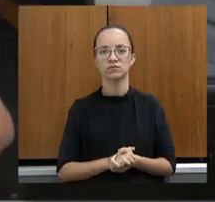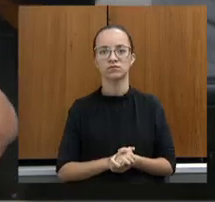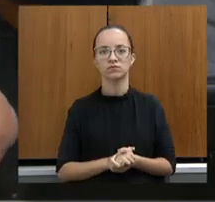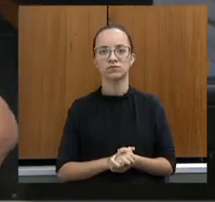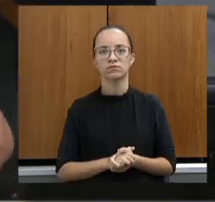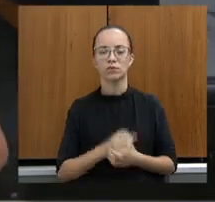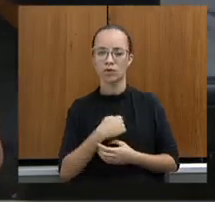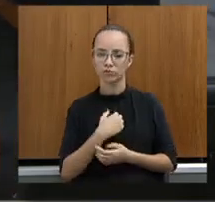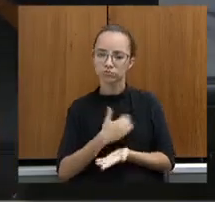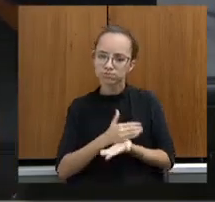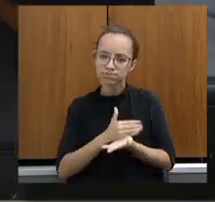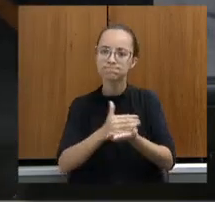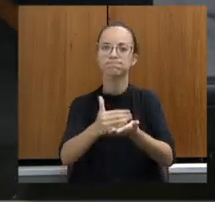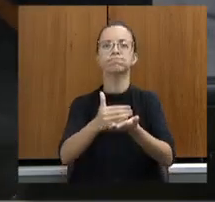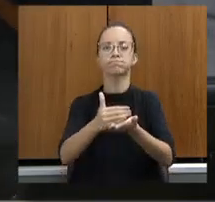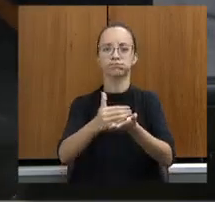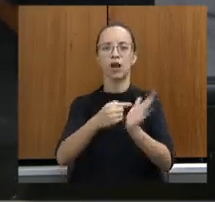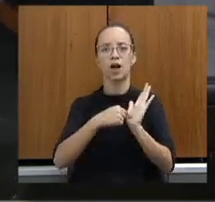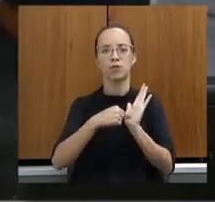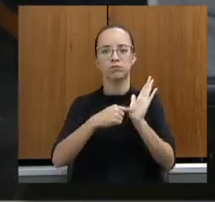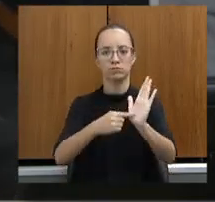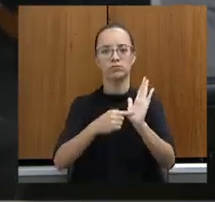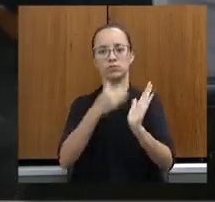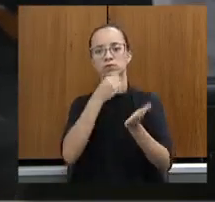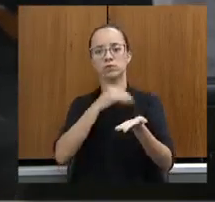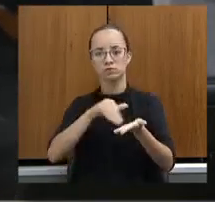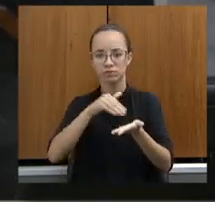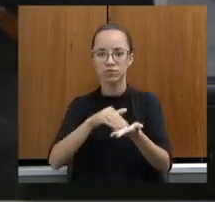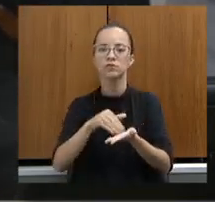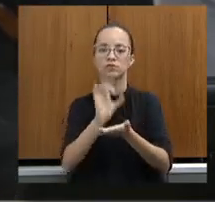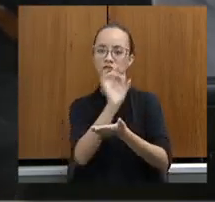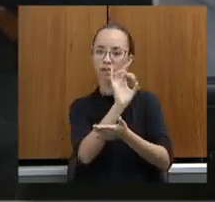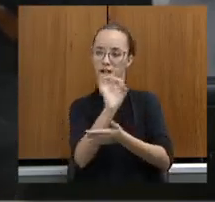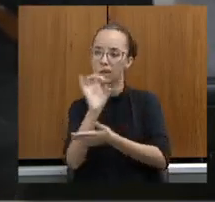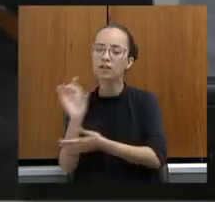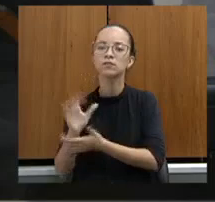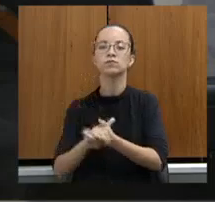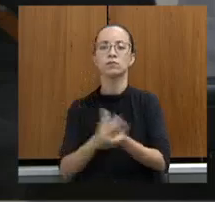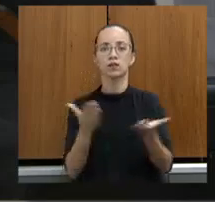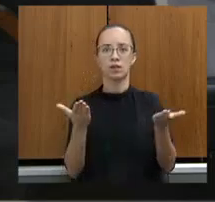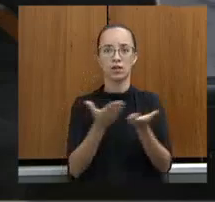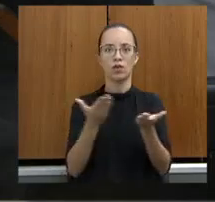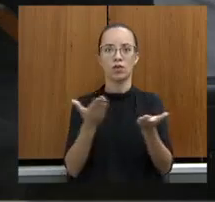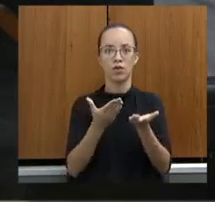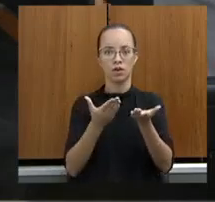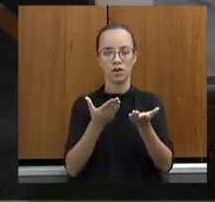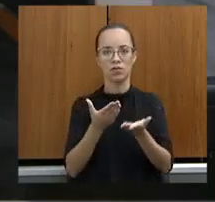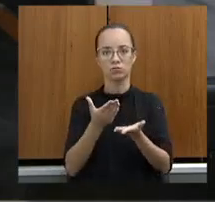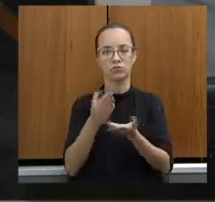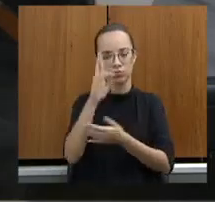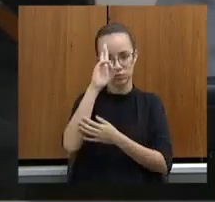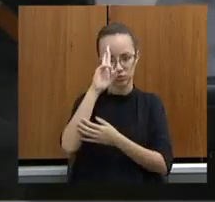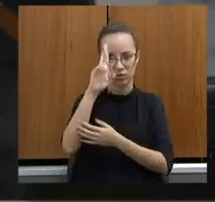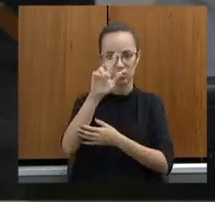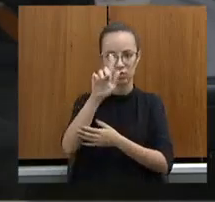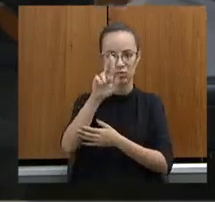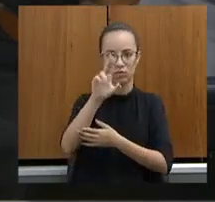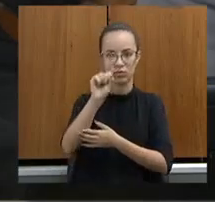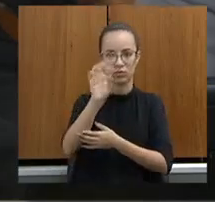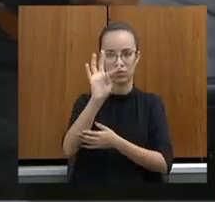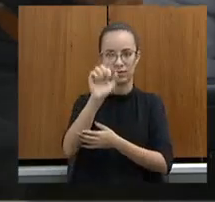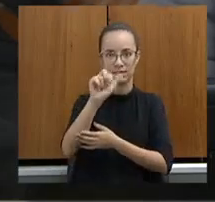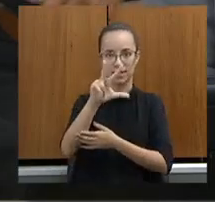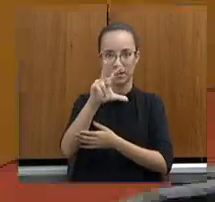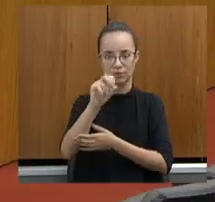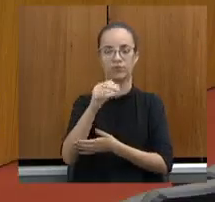daremos início agora as Exposições do secretários e da secretária passo a palavra para o Excelentíssimo Senhor Gustavo de Oliveira